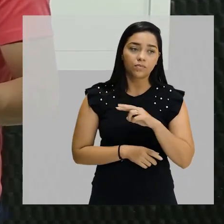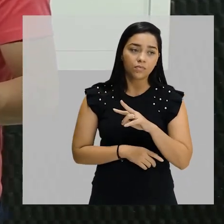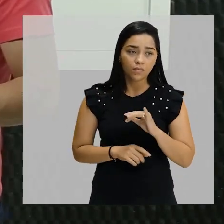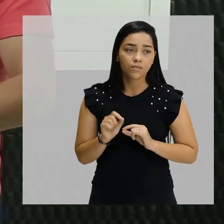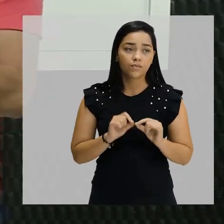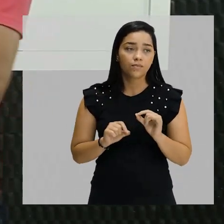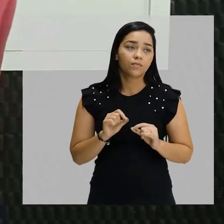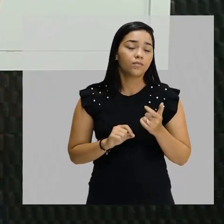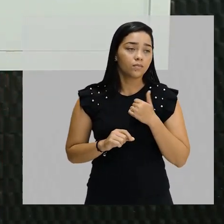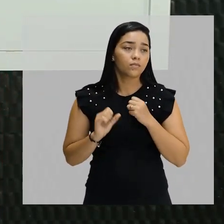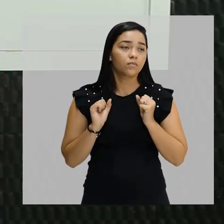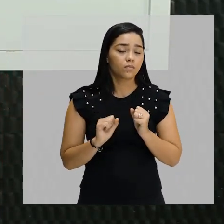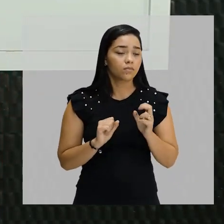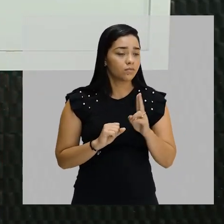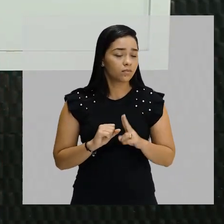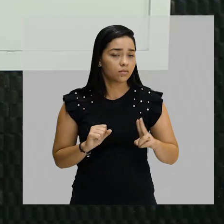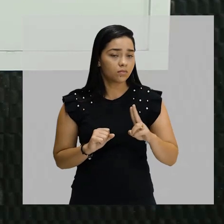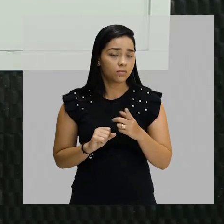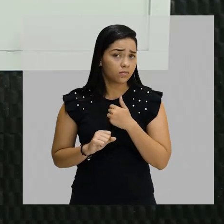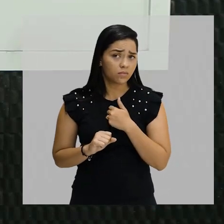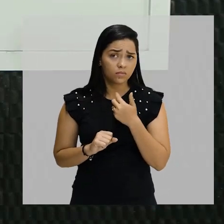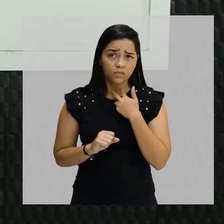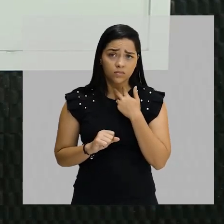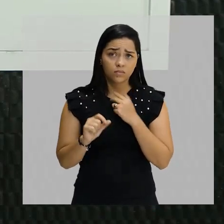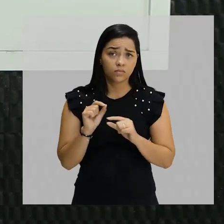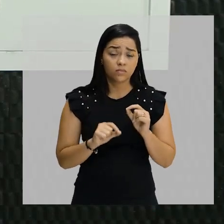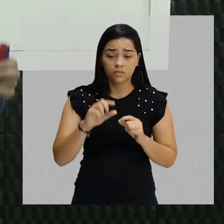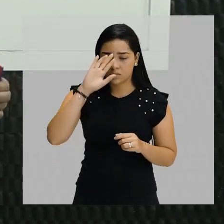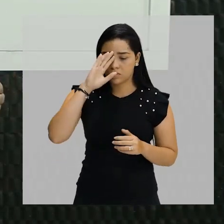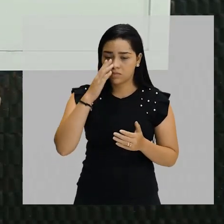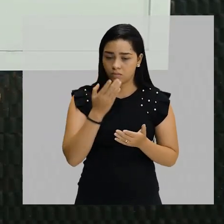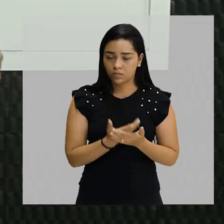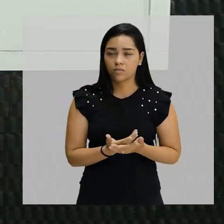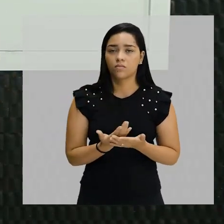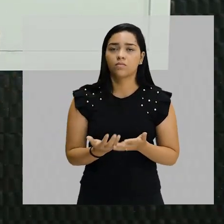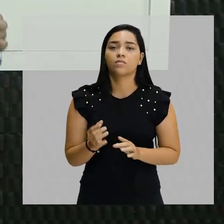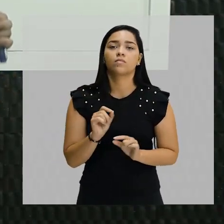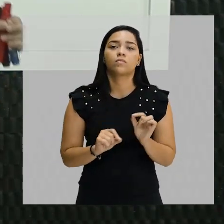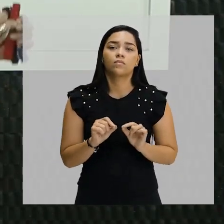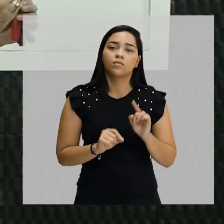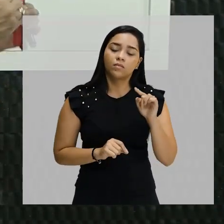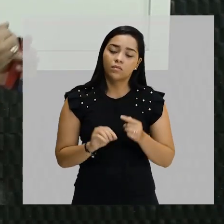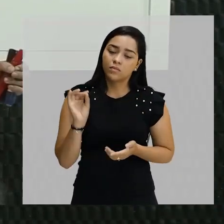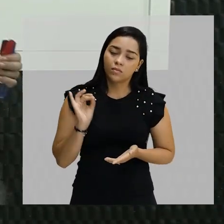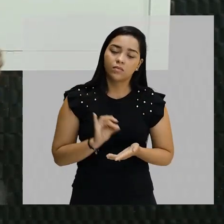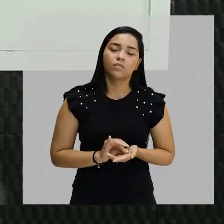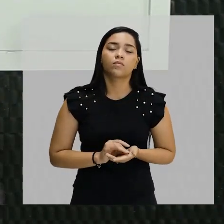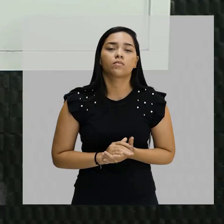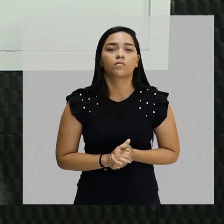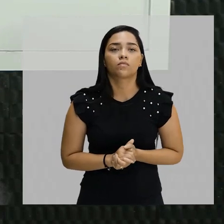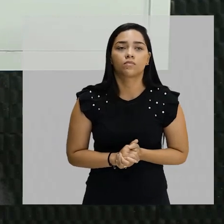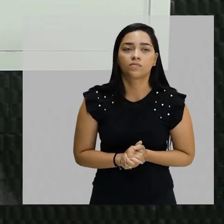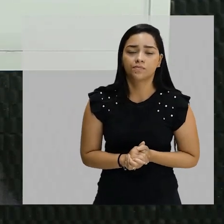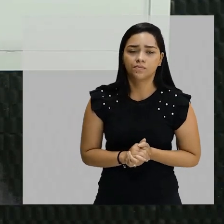até mim eu posso usá-los eu não posso é crer que eles são a realidade e aí